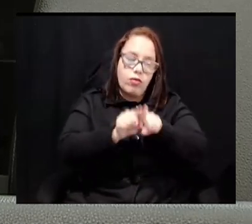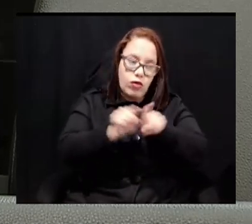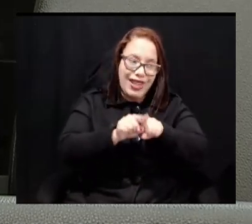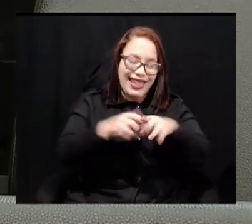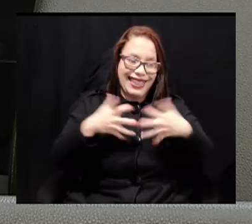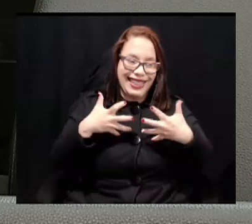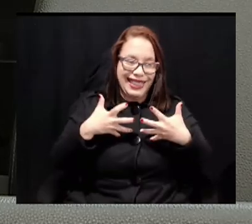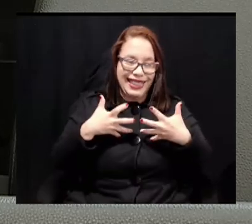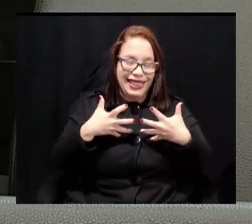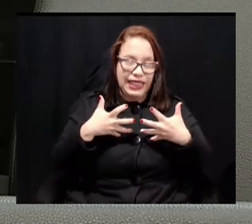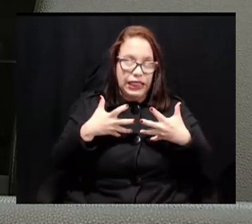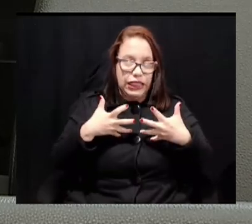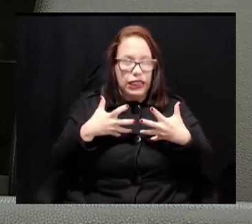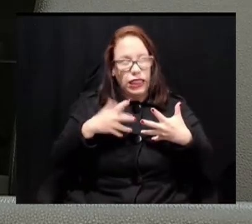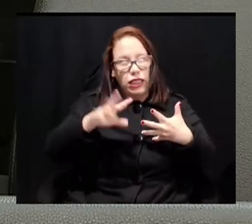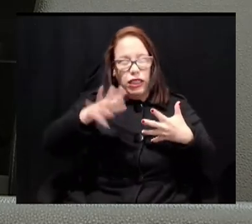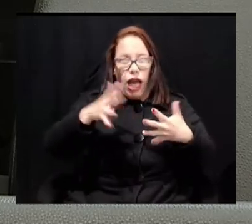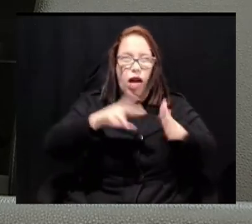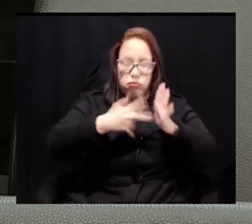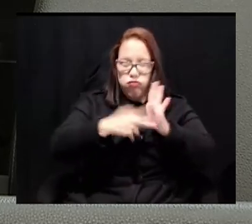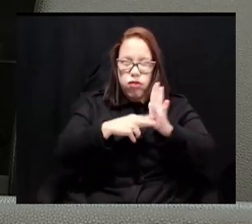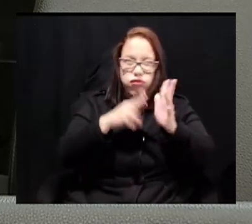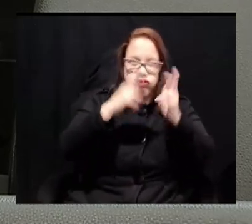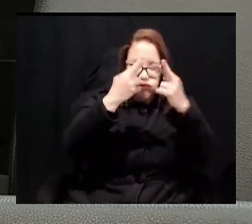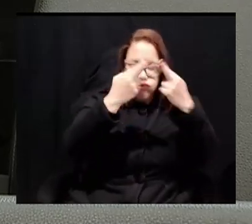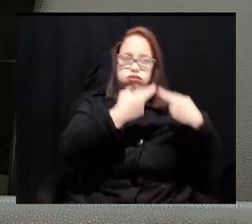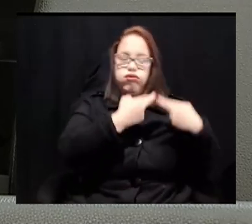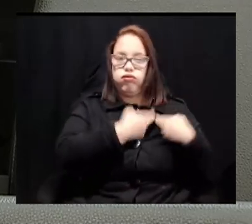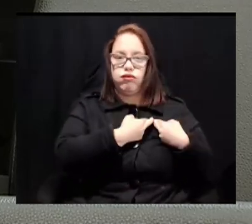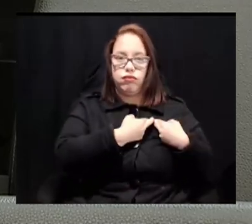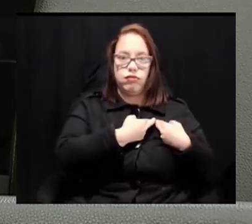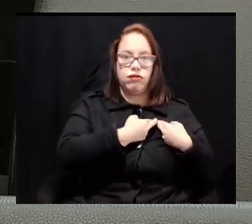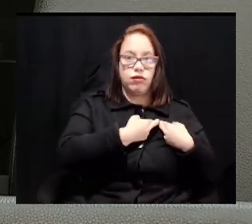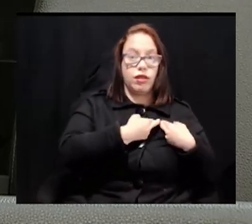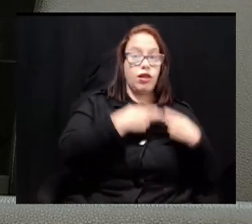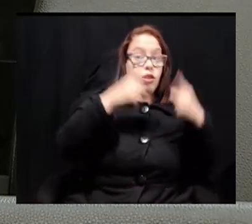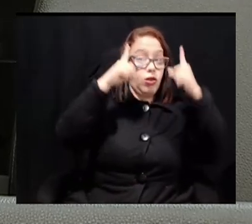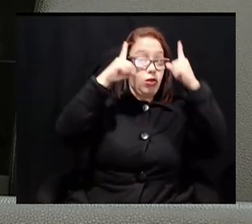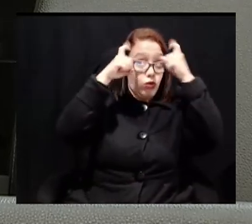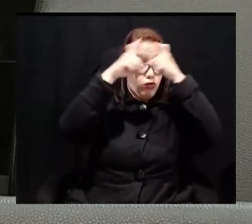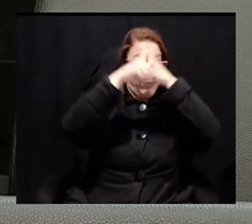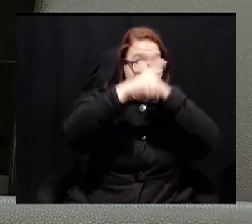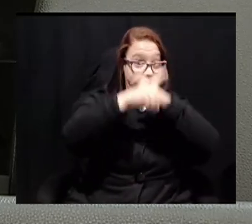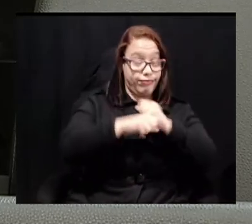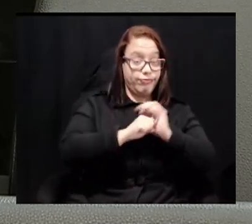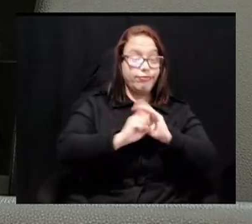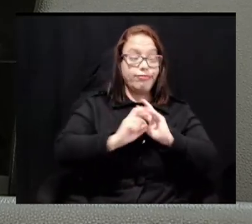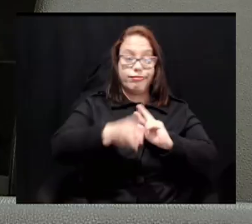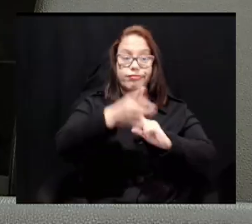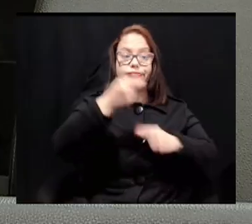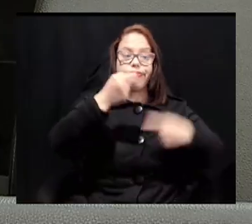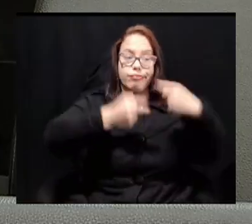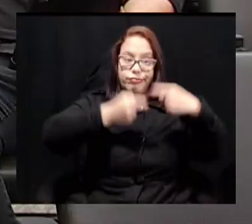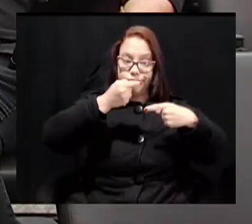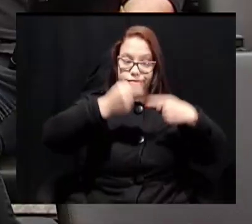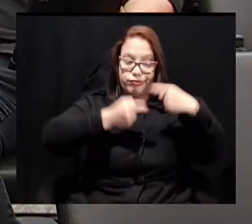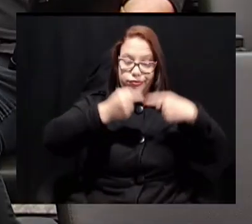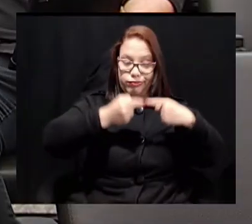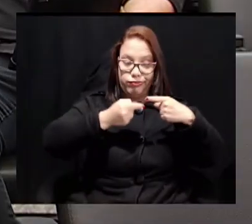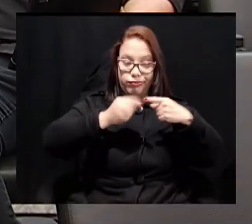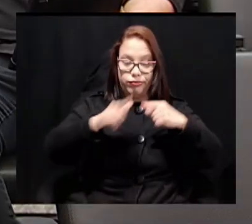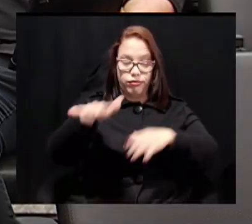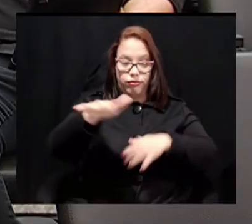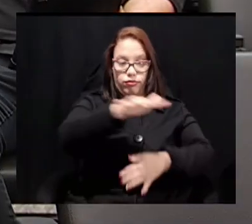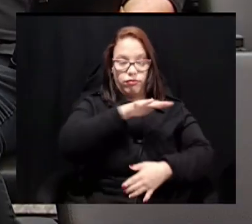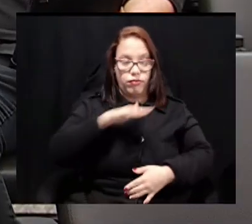muito grande. Então é uma responsabilidade, é um desafio, e nós estamos sempre na discussão, na interlocução com os demais membros